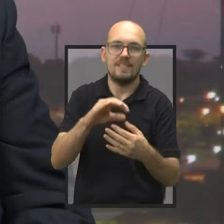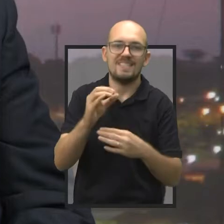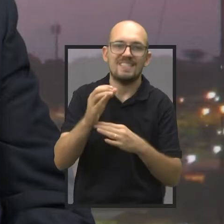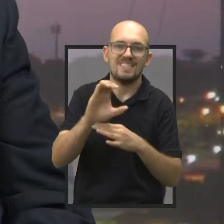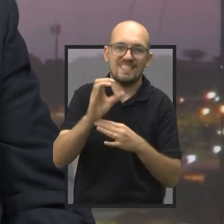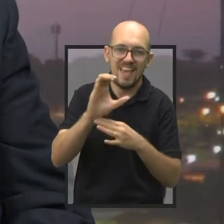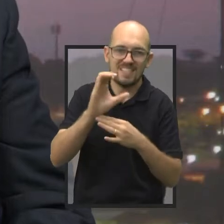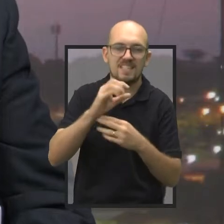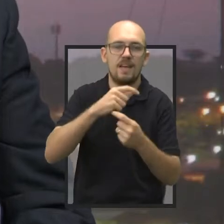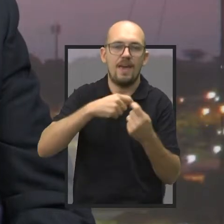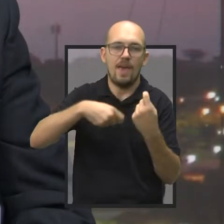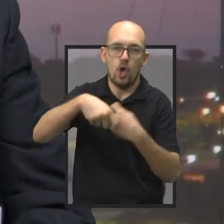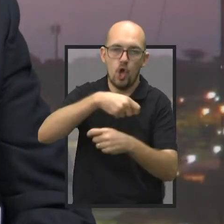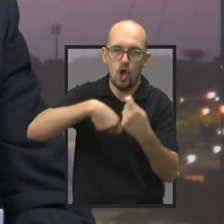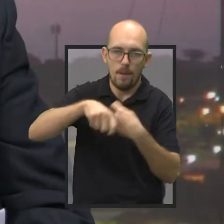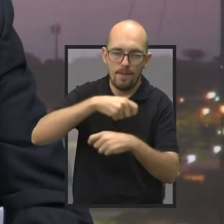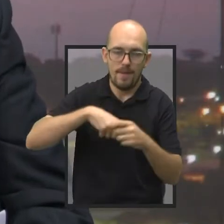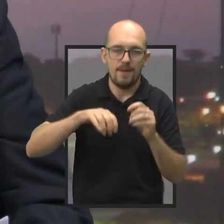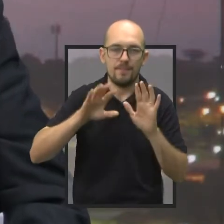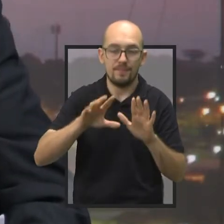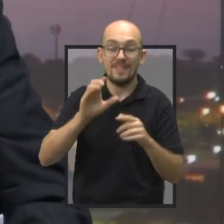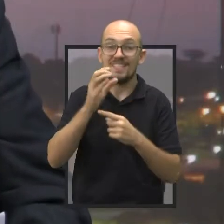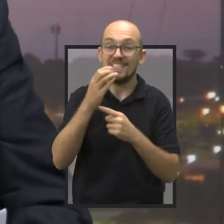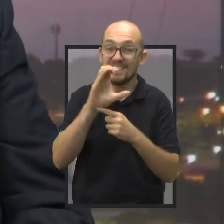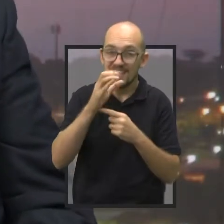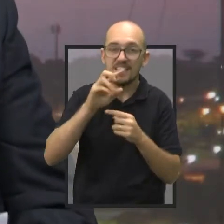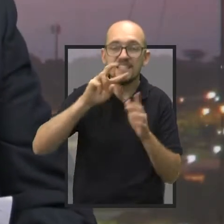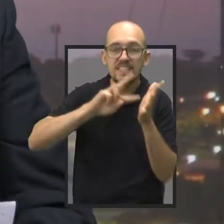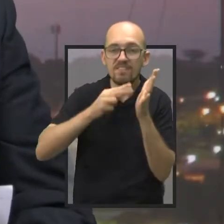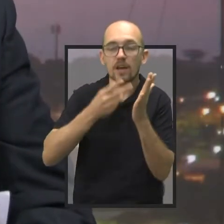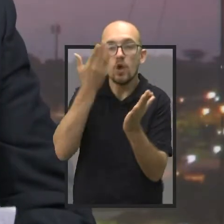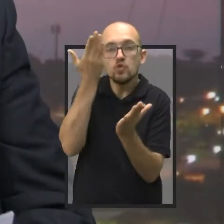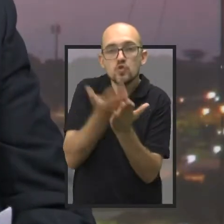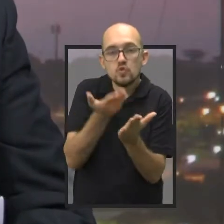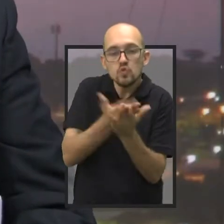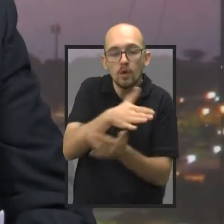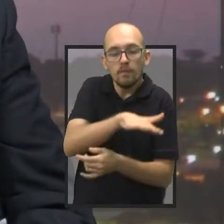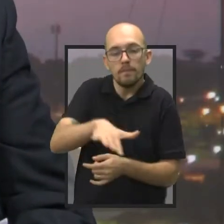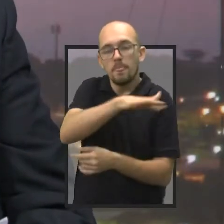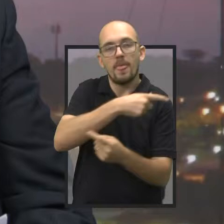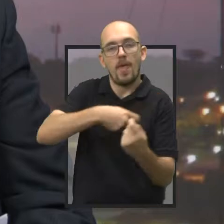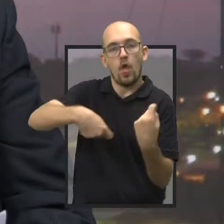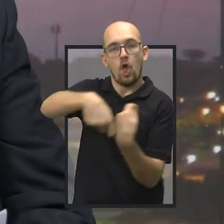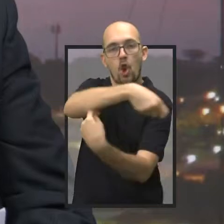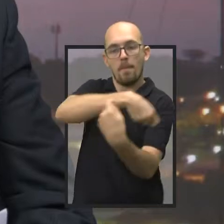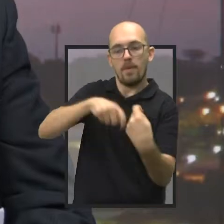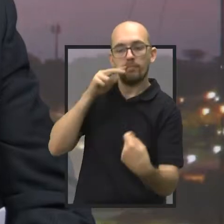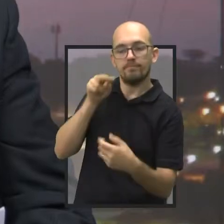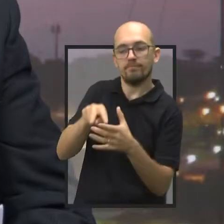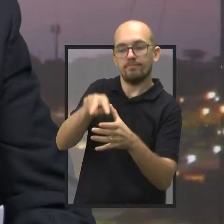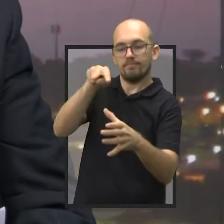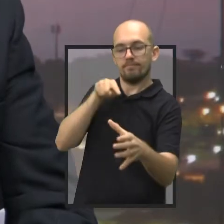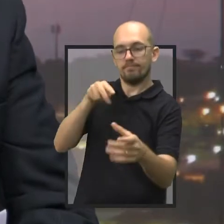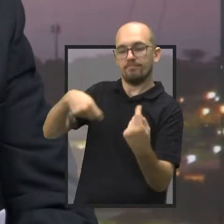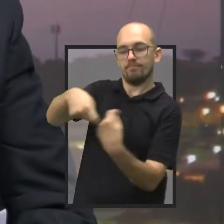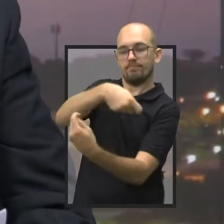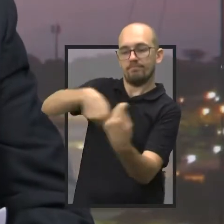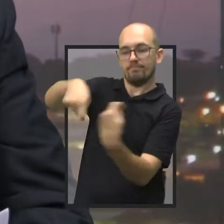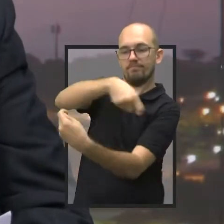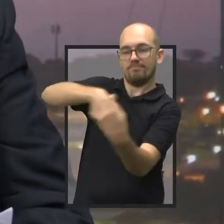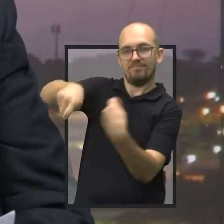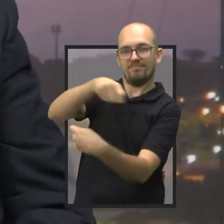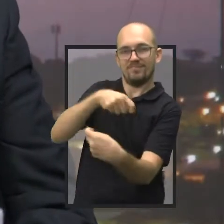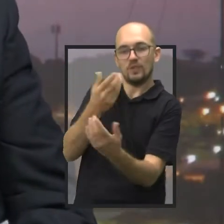Então a ciência econômica é o estudo da economia. Então quando a gente se refere em economia, a gente está se referindo no